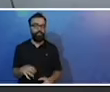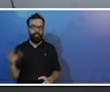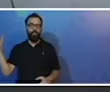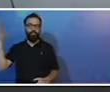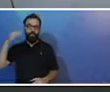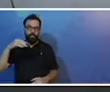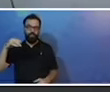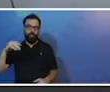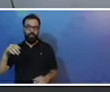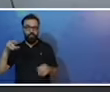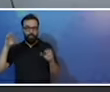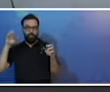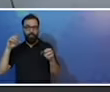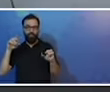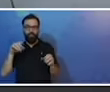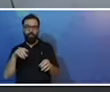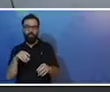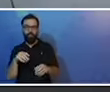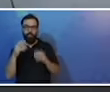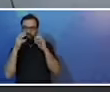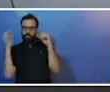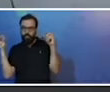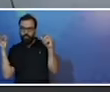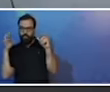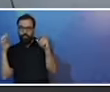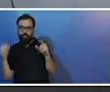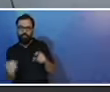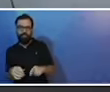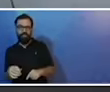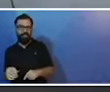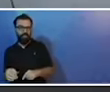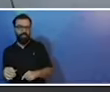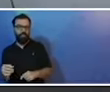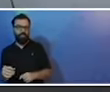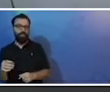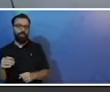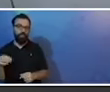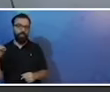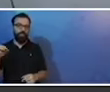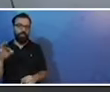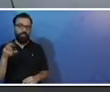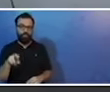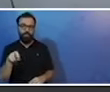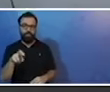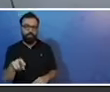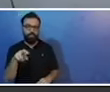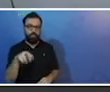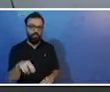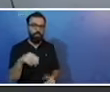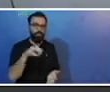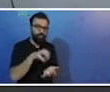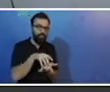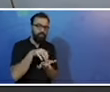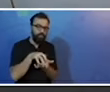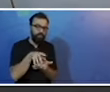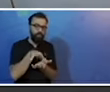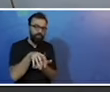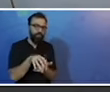viio um gato lhe faz irm miau o gato no rato o rato na